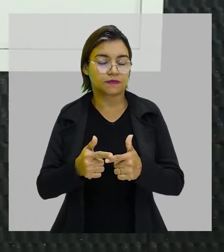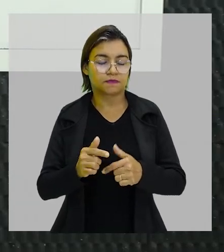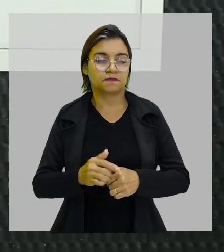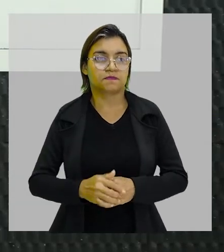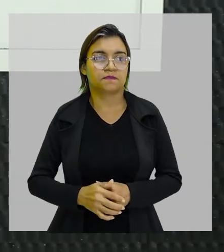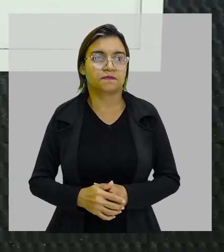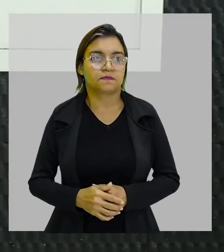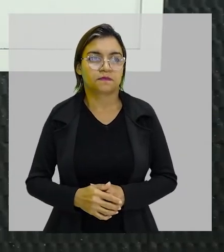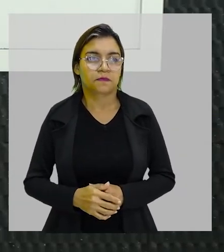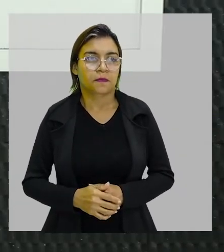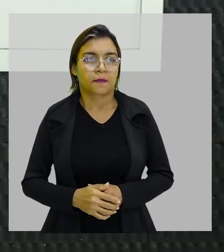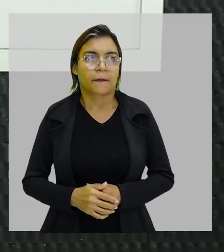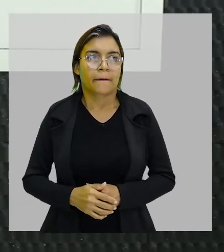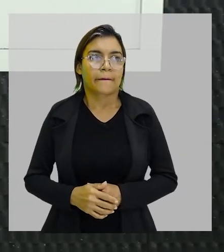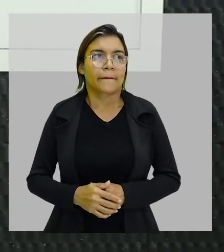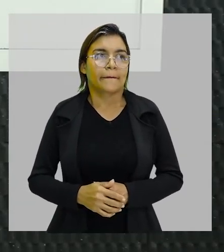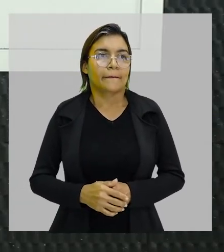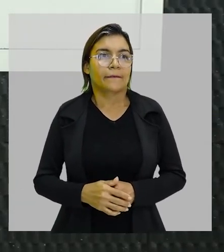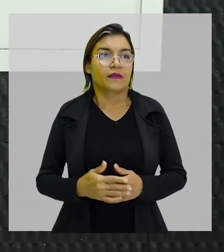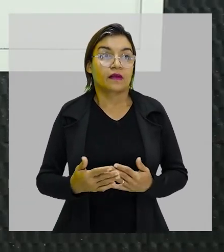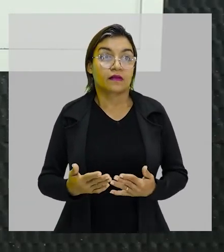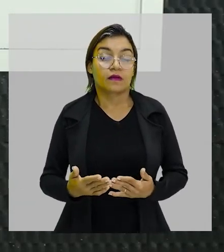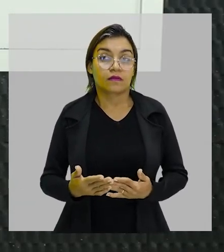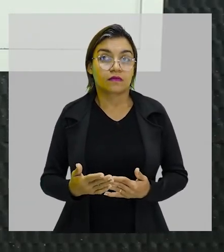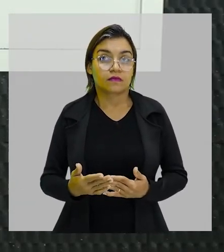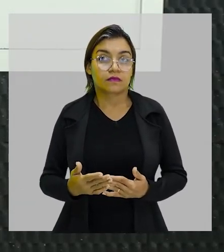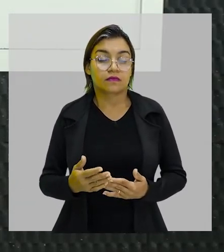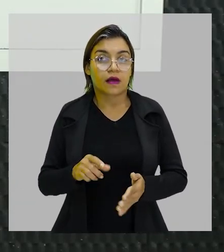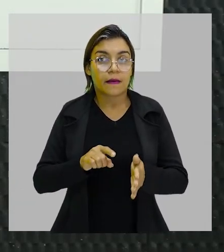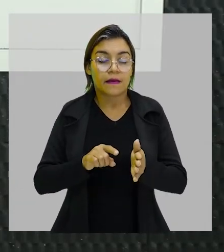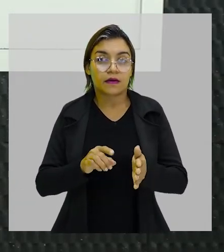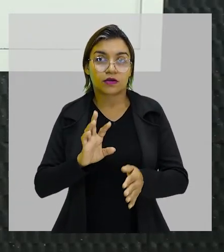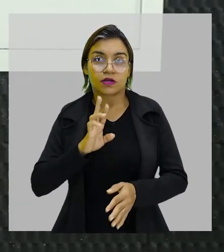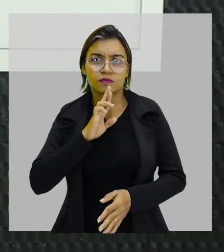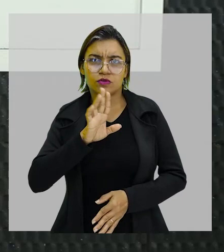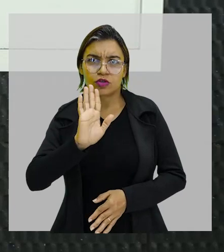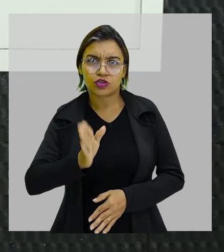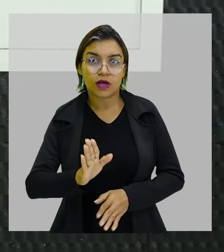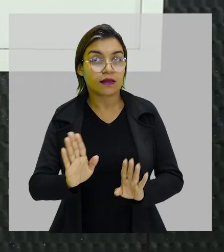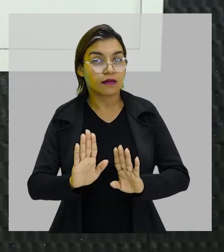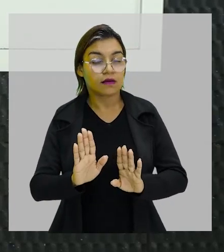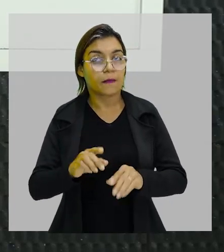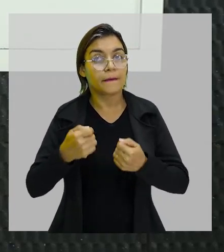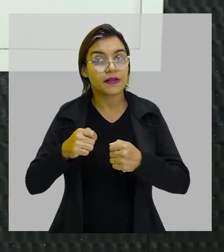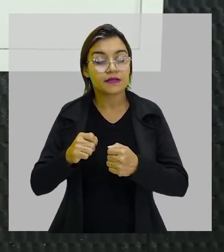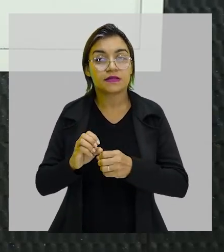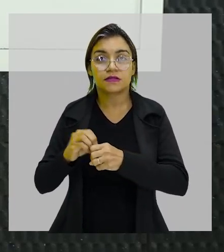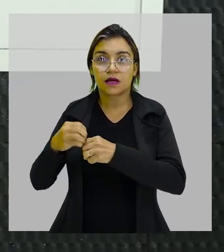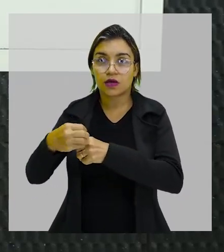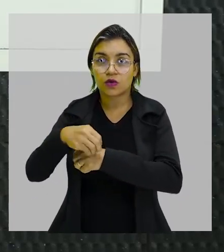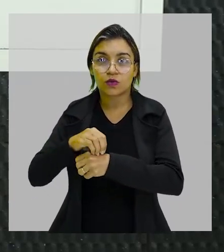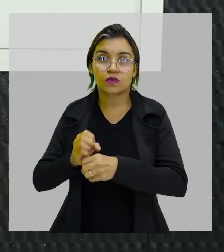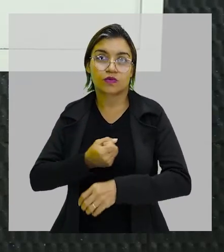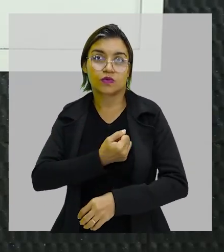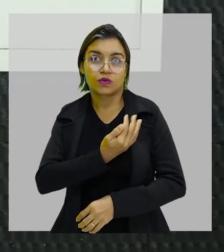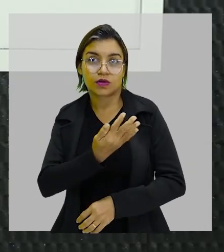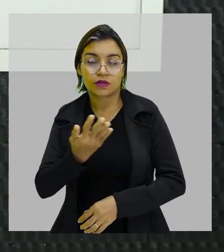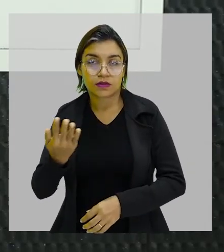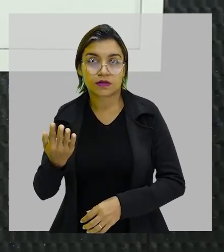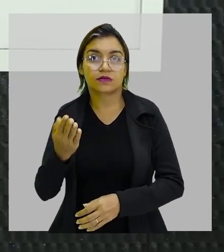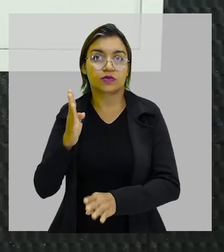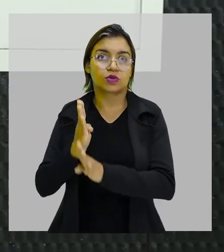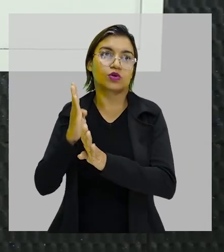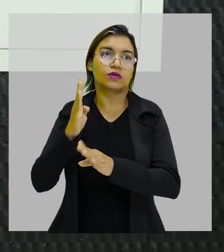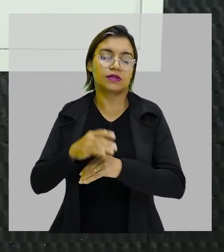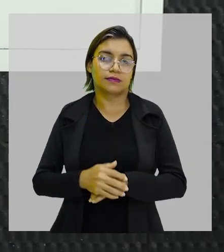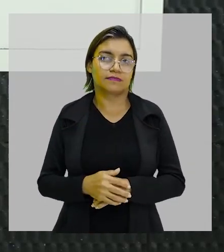Bom, não acabou a questão, né? Porque eu tenho que encontrar a quantidade de moléculas, né? De partículas. Então, é o seguinte, o número de